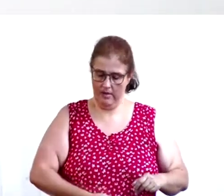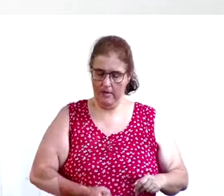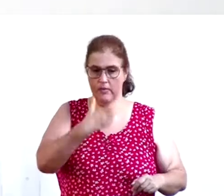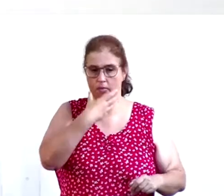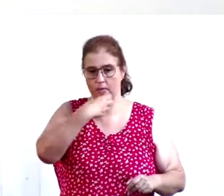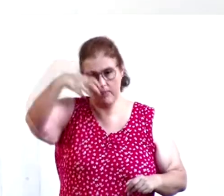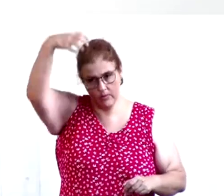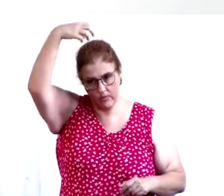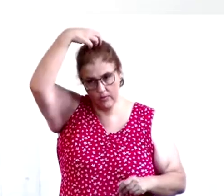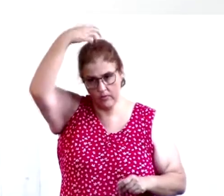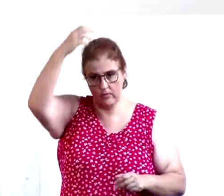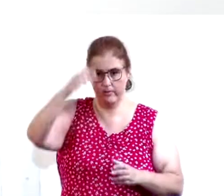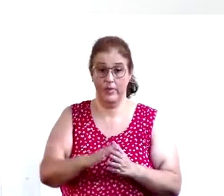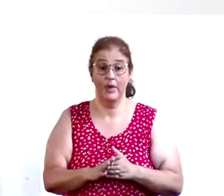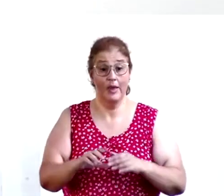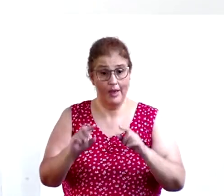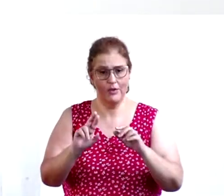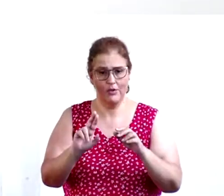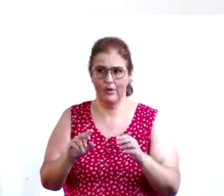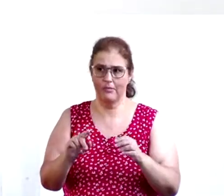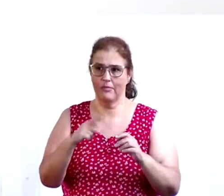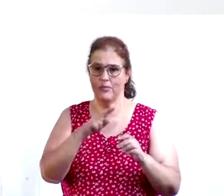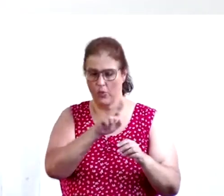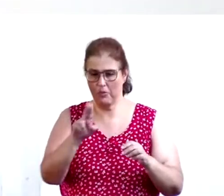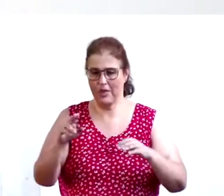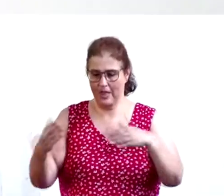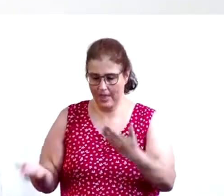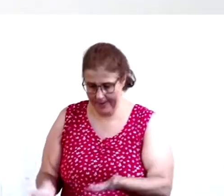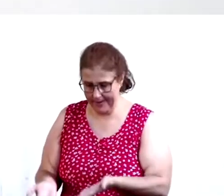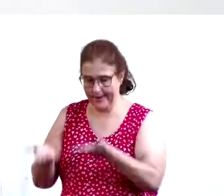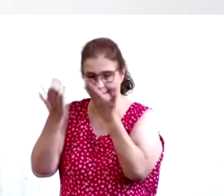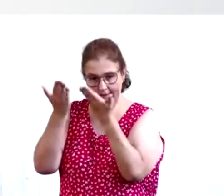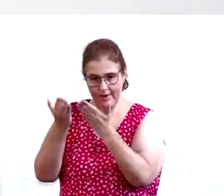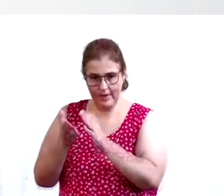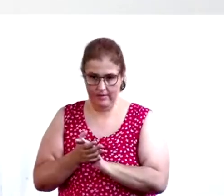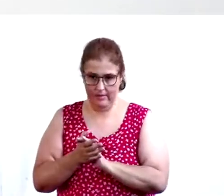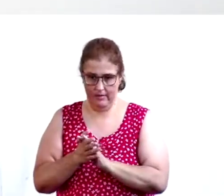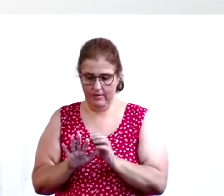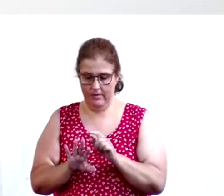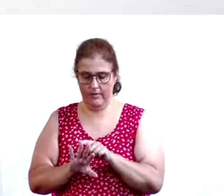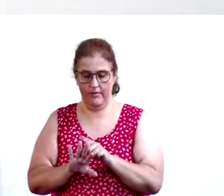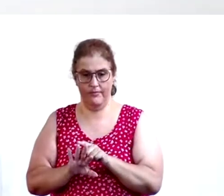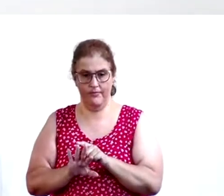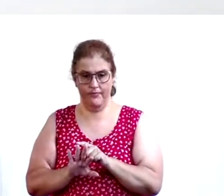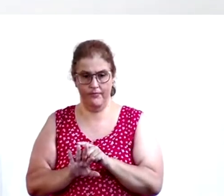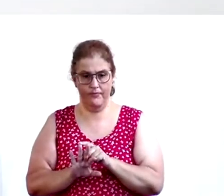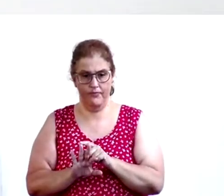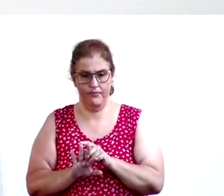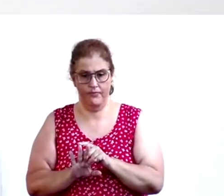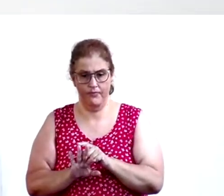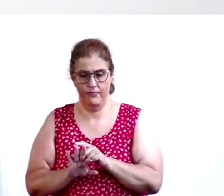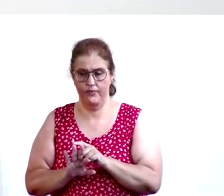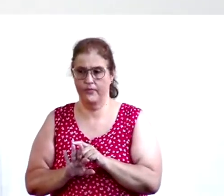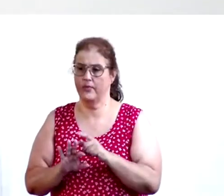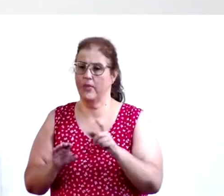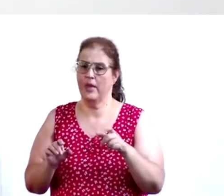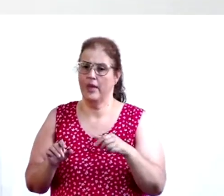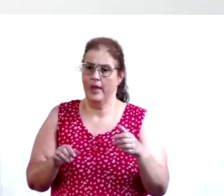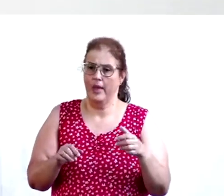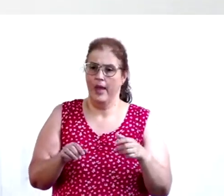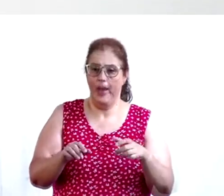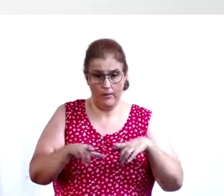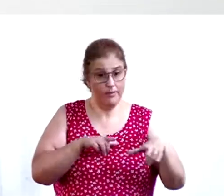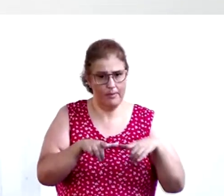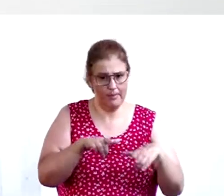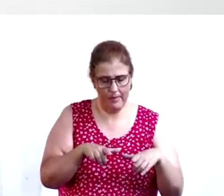chamando de elevados. Sacerdócio real. Sacerdócio real é um tipo de serviço que, lá no Antigo Testamento,